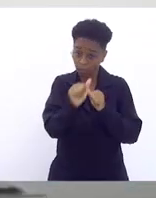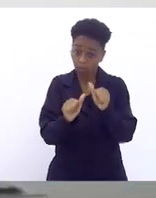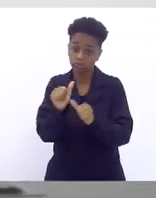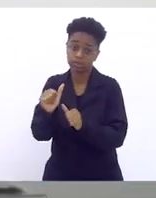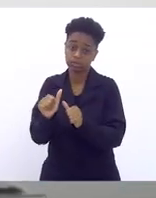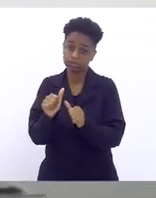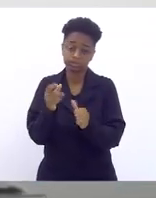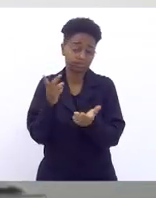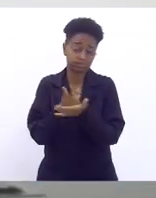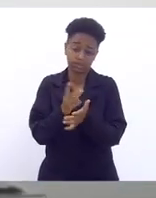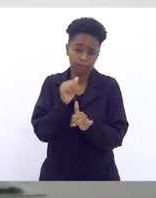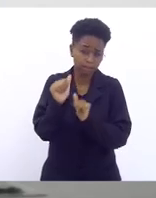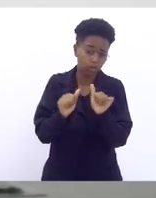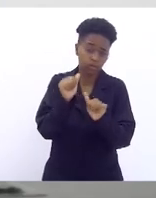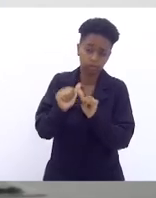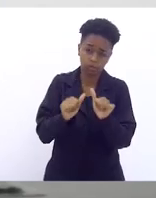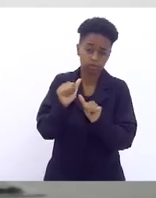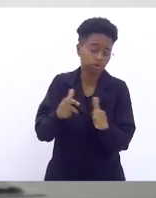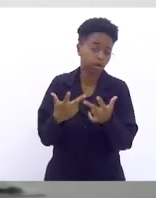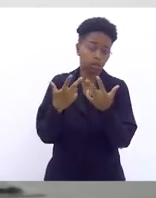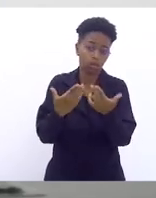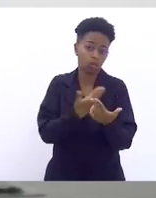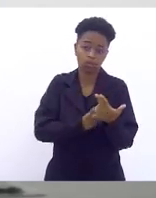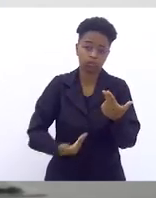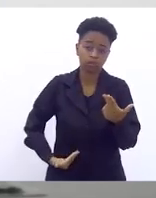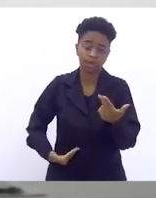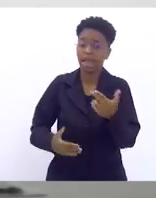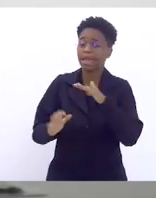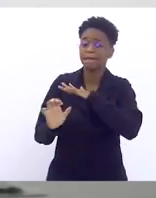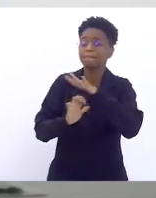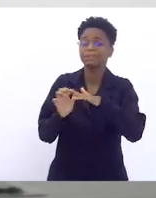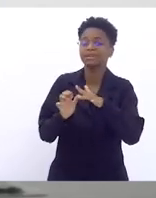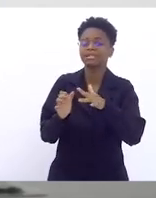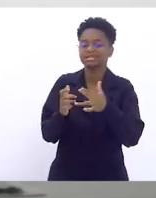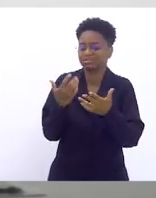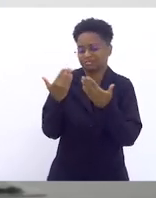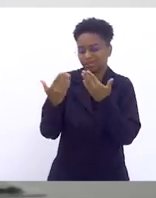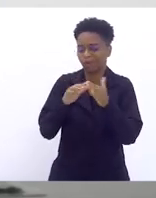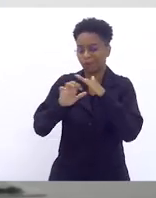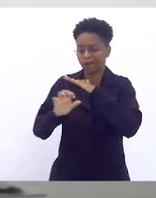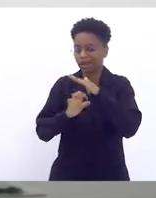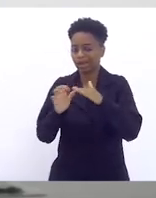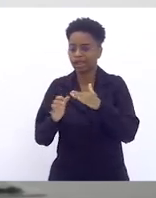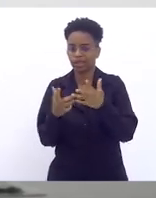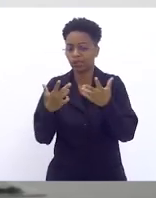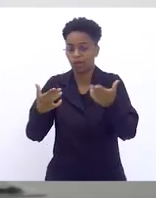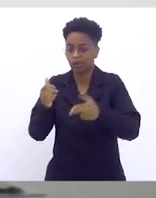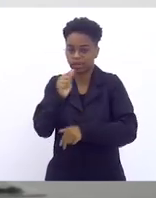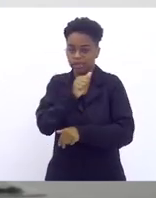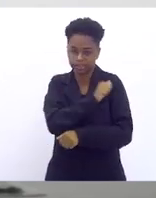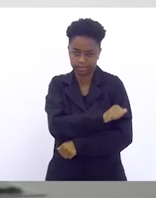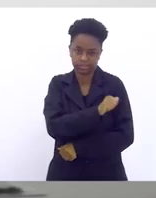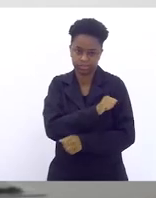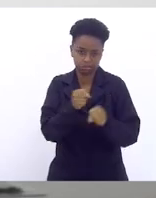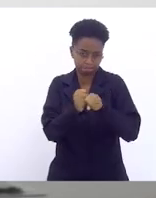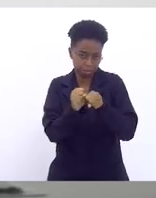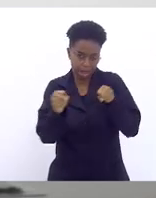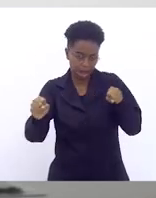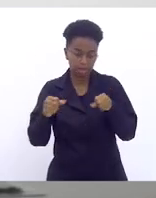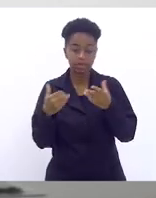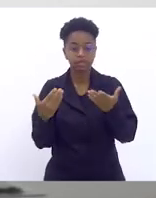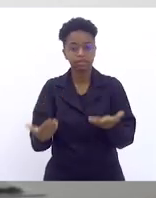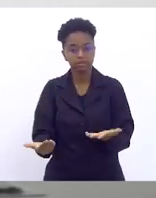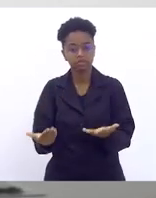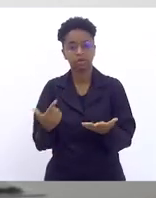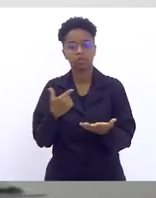é extremamente imutável ainda mais no governo no tamanho numa empresa do tamanho do Rio de Janeiro né E aí eu faço faço essa